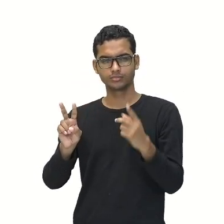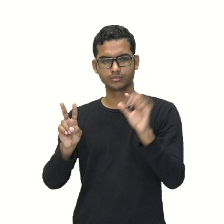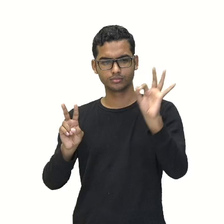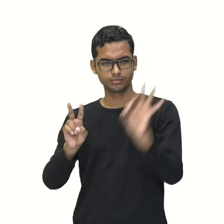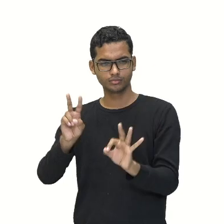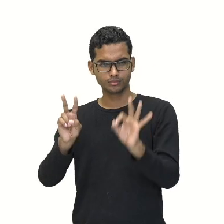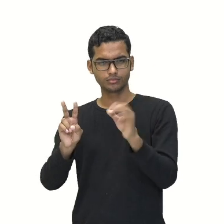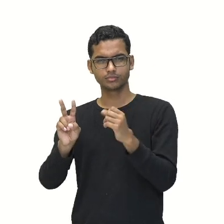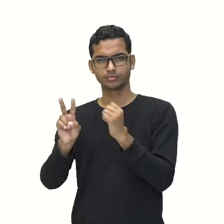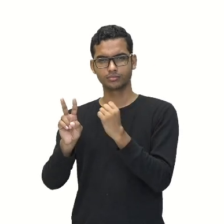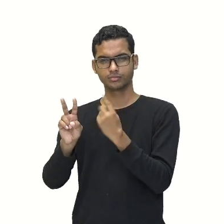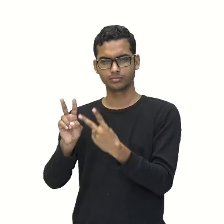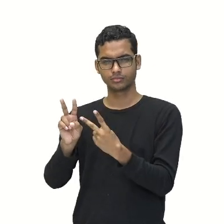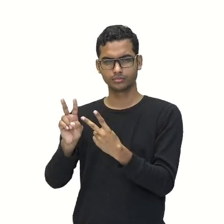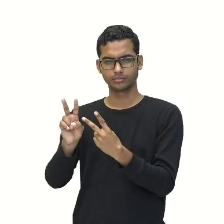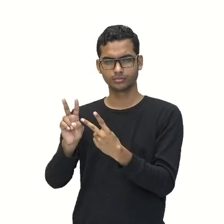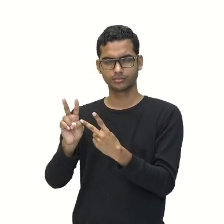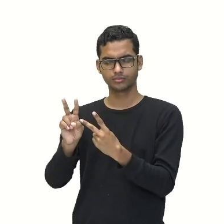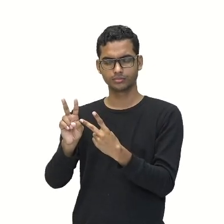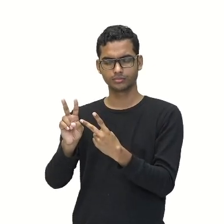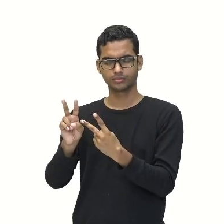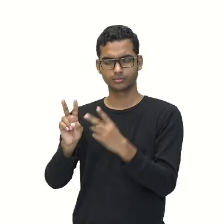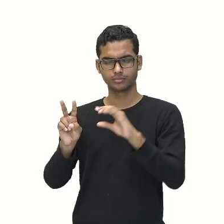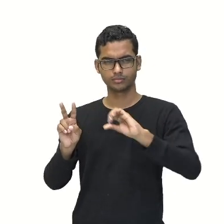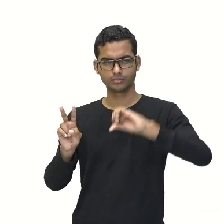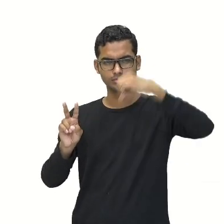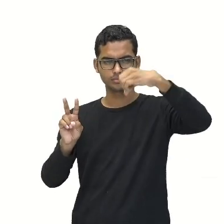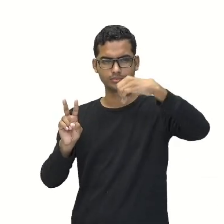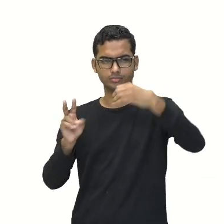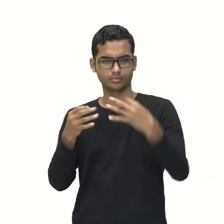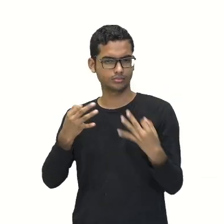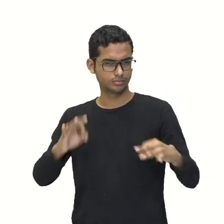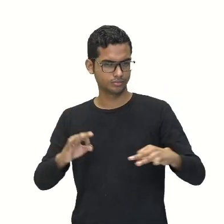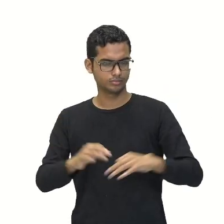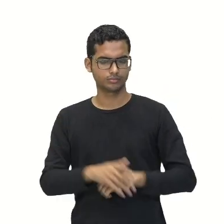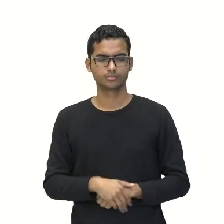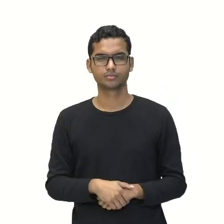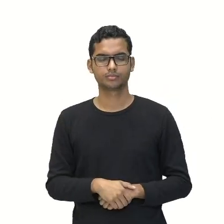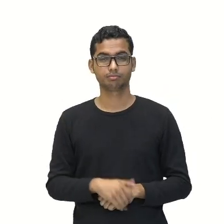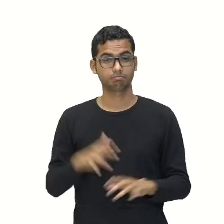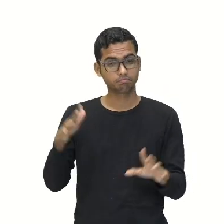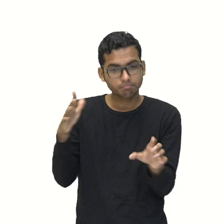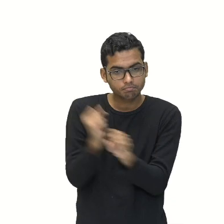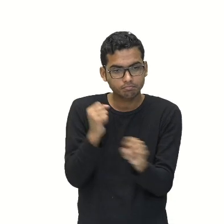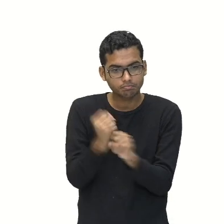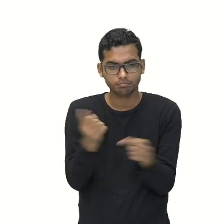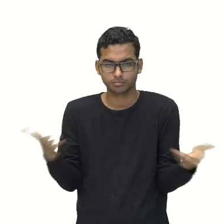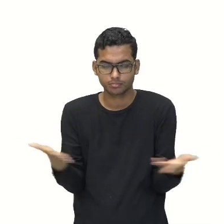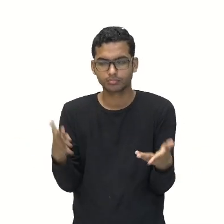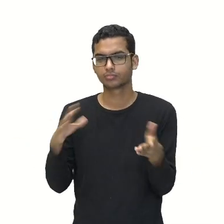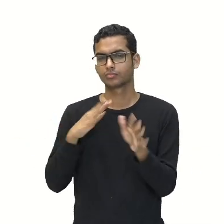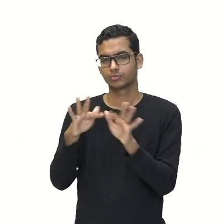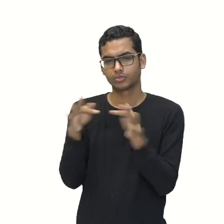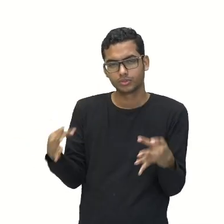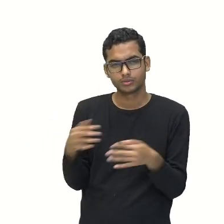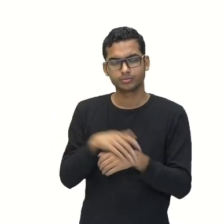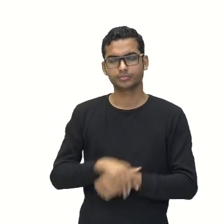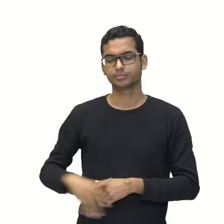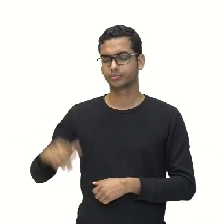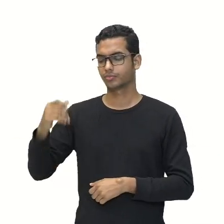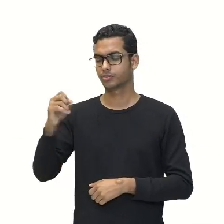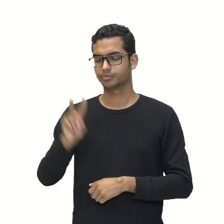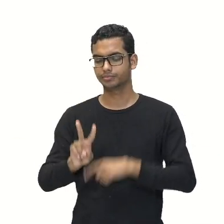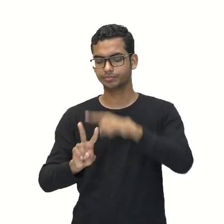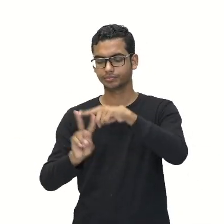2 elevado a 9. Beleza? Agora sim, ó, vou simplificar índice com